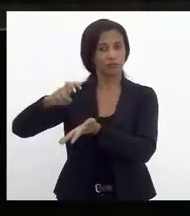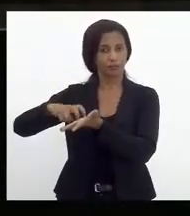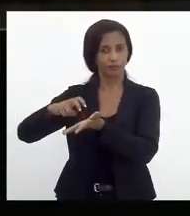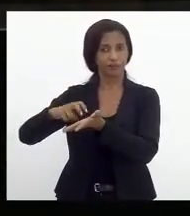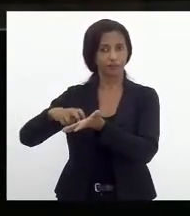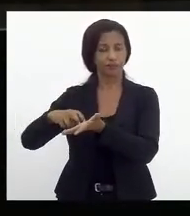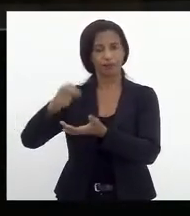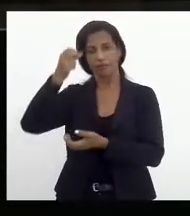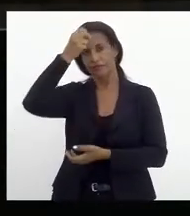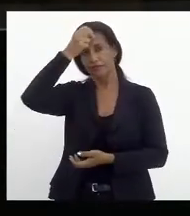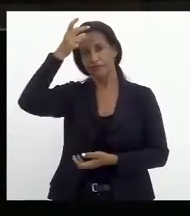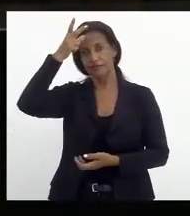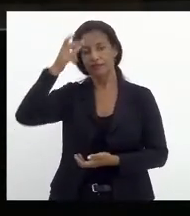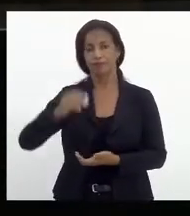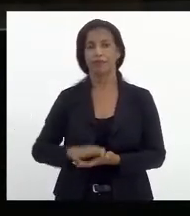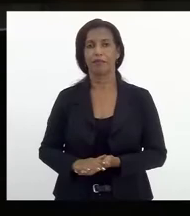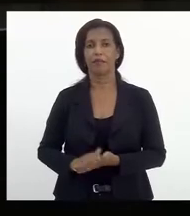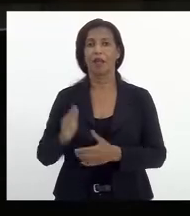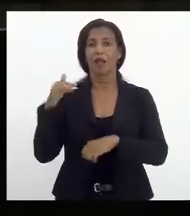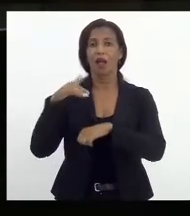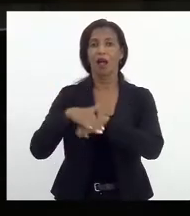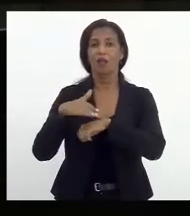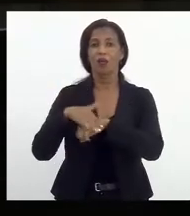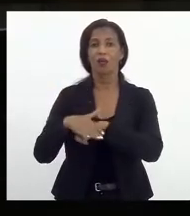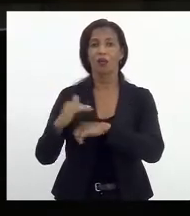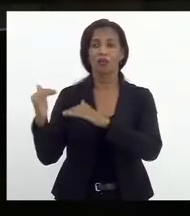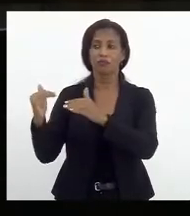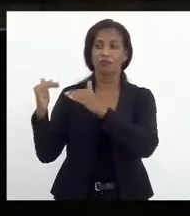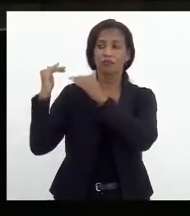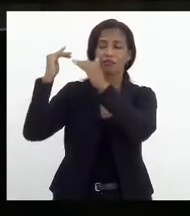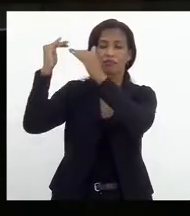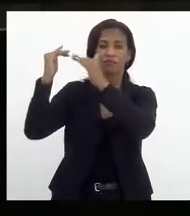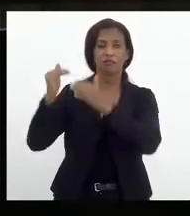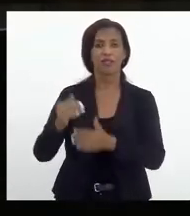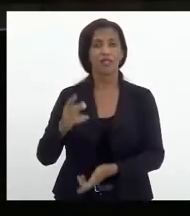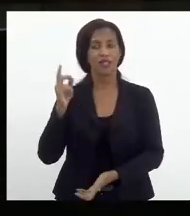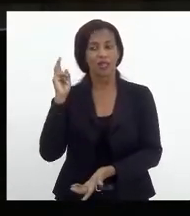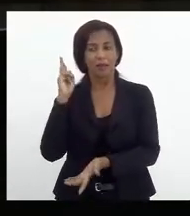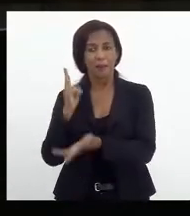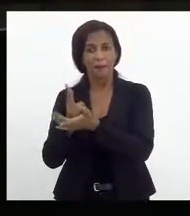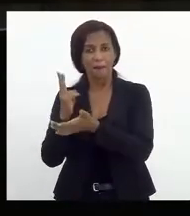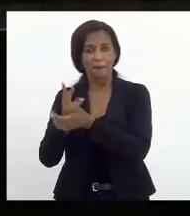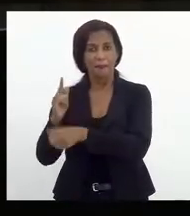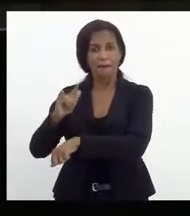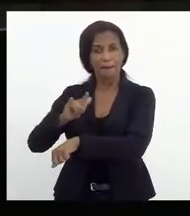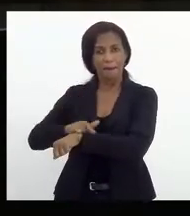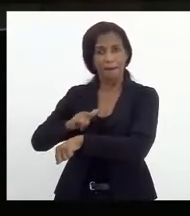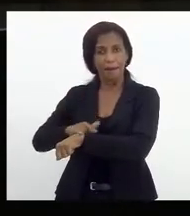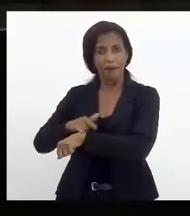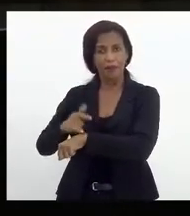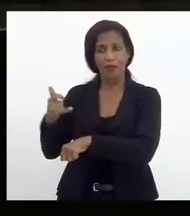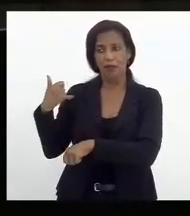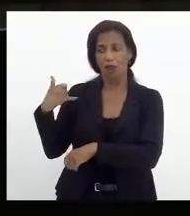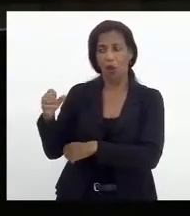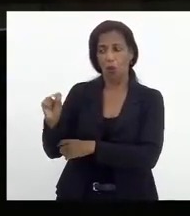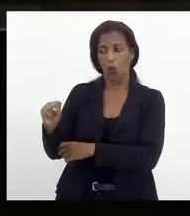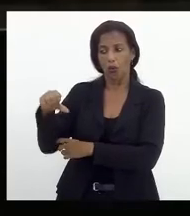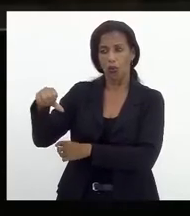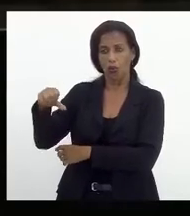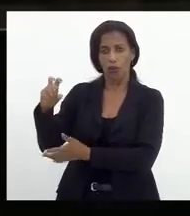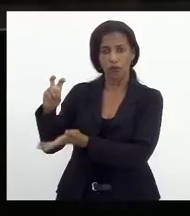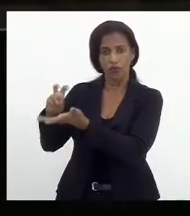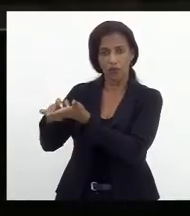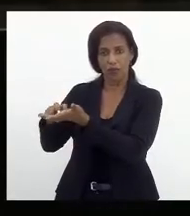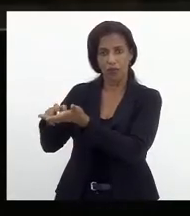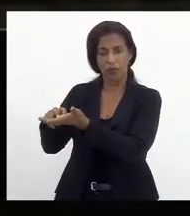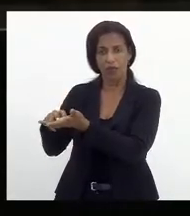da rede municipal, à noite quem usa é o adulto. E aquele mesmo sanitário que uma criança de 8, 9 anos usa, é